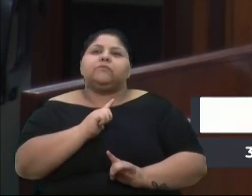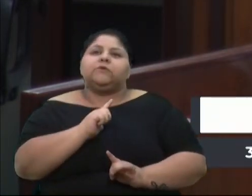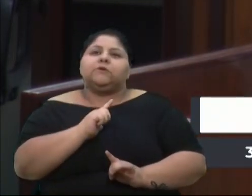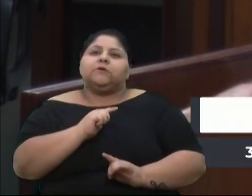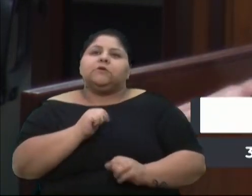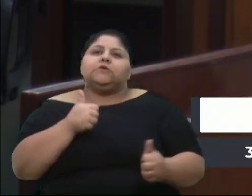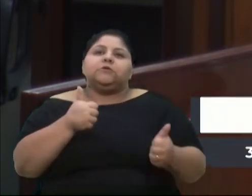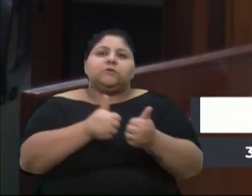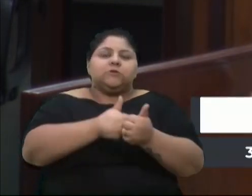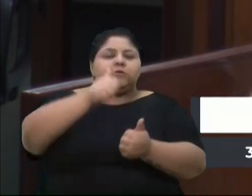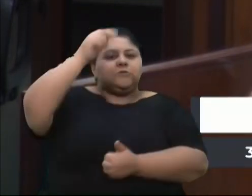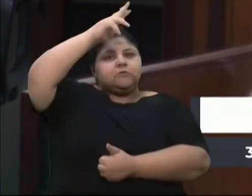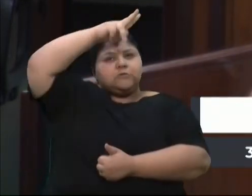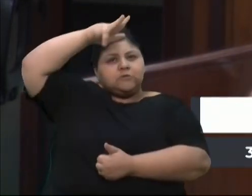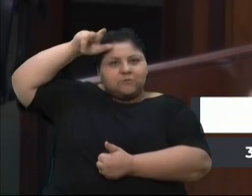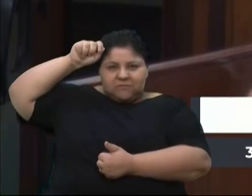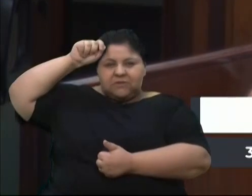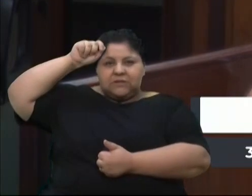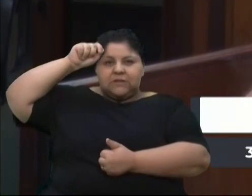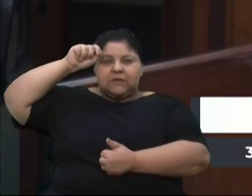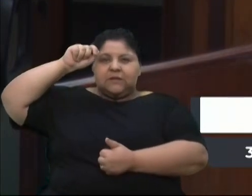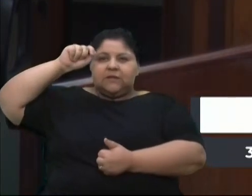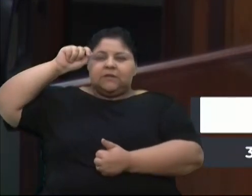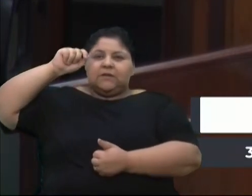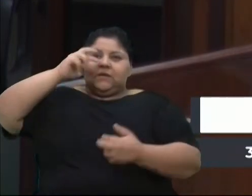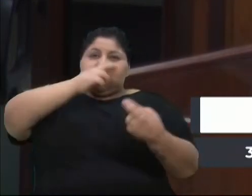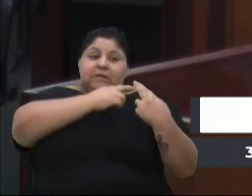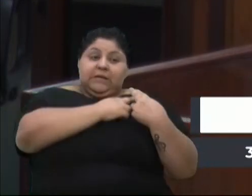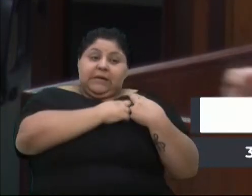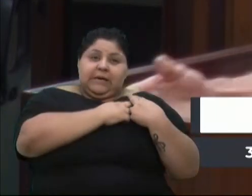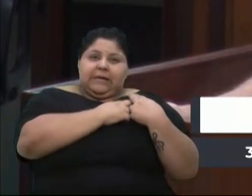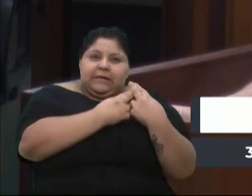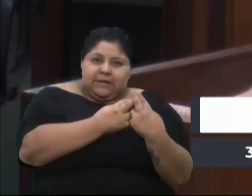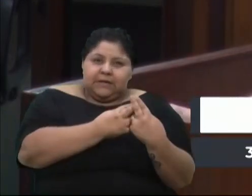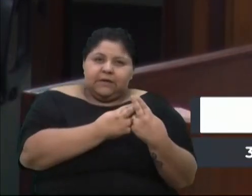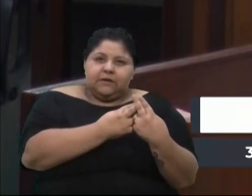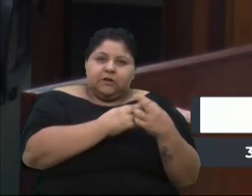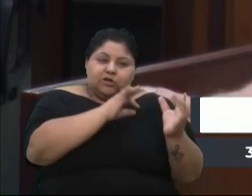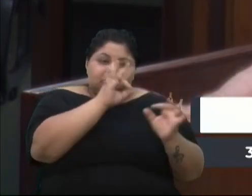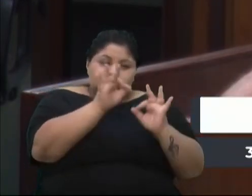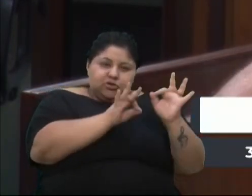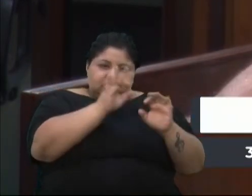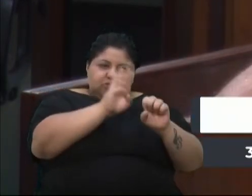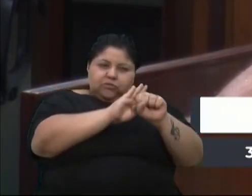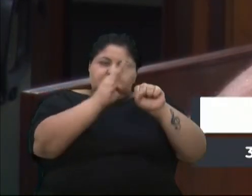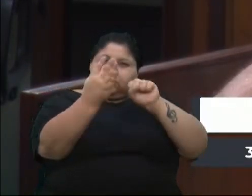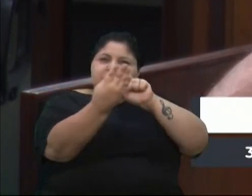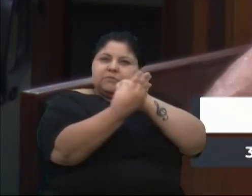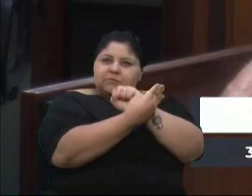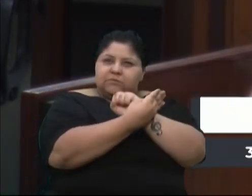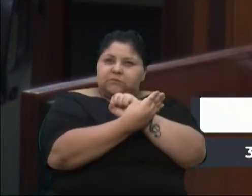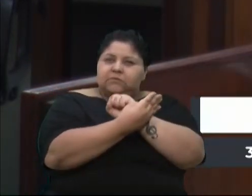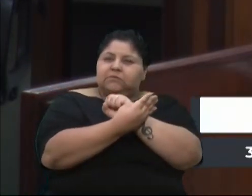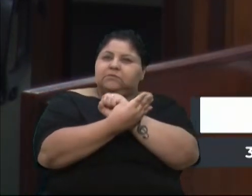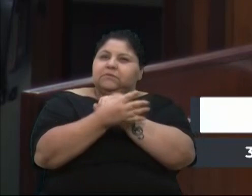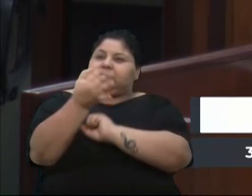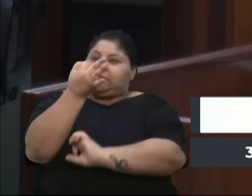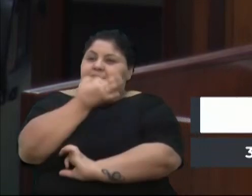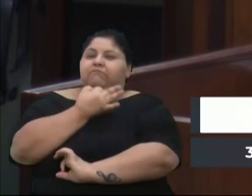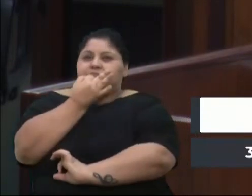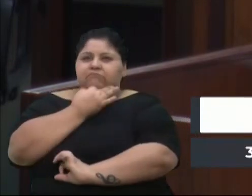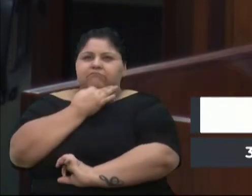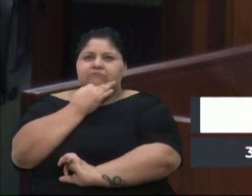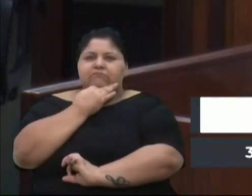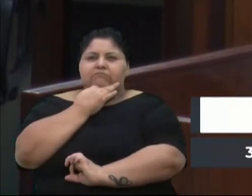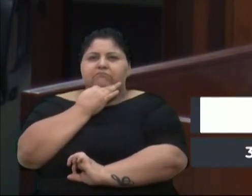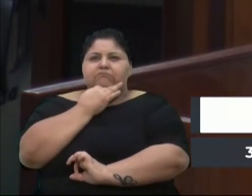com o prefeito, a responsabilidade de formatar os bairros, formatar Caxias, para